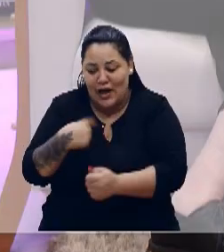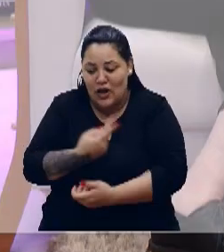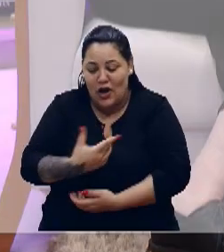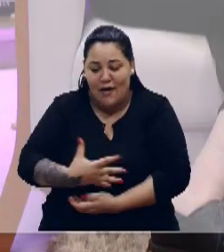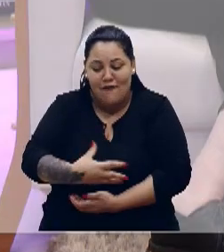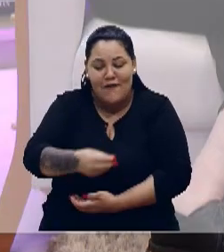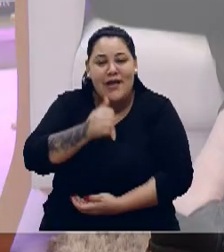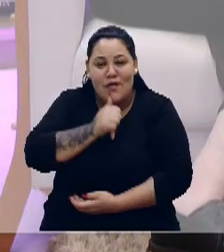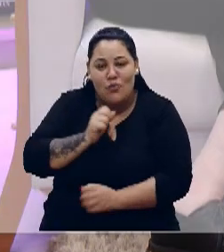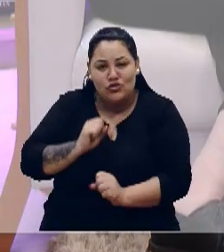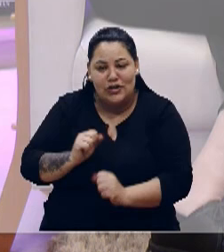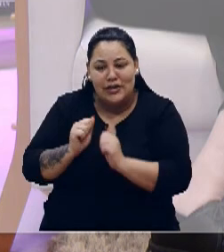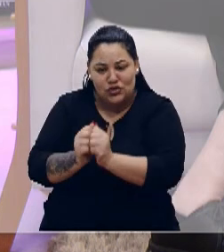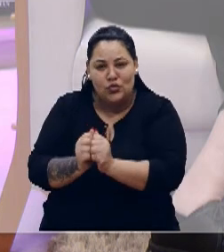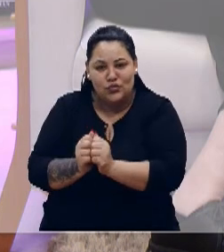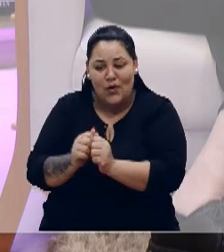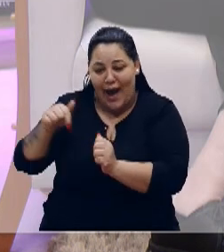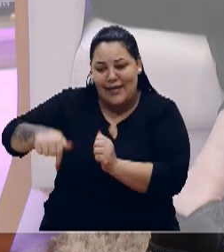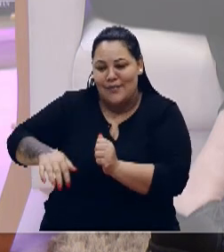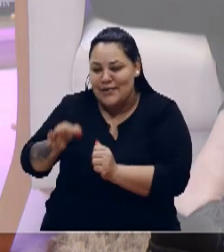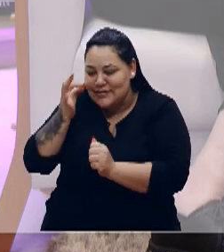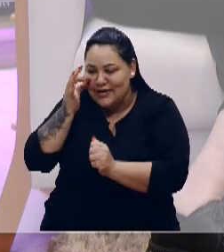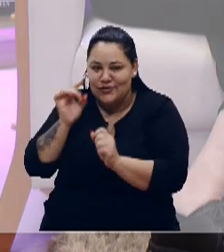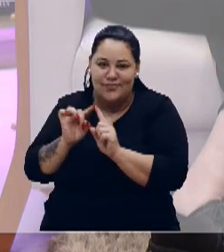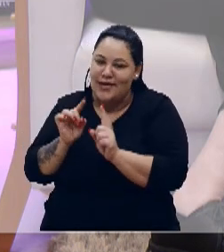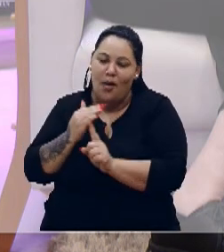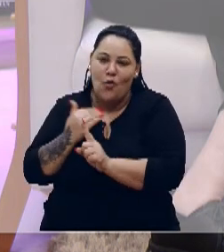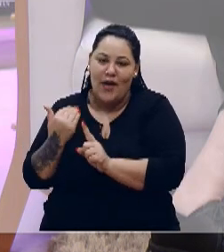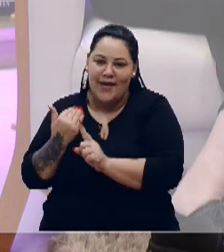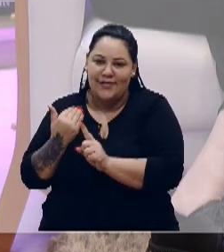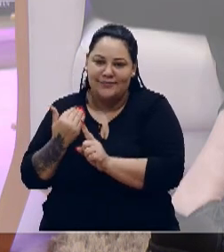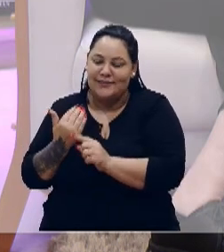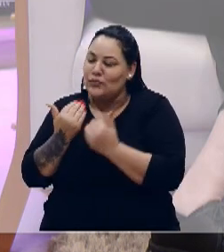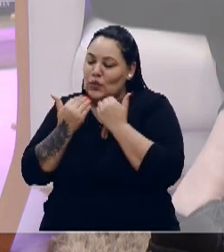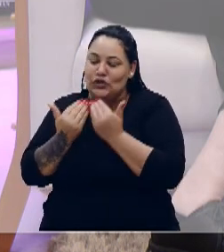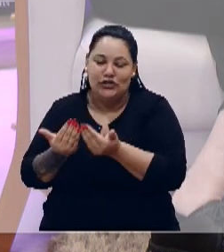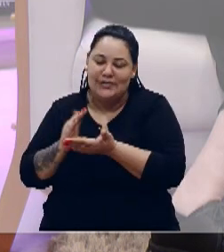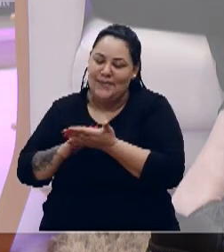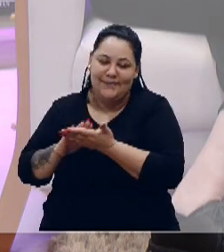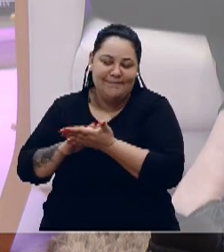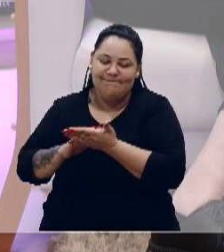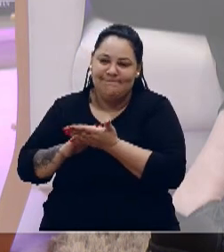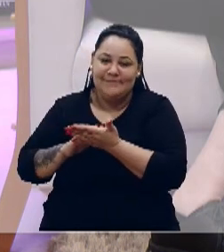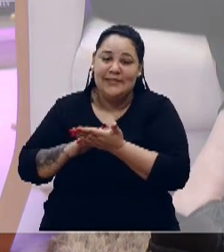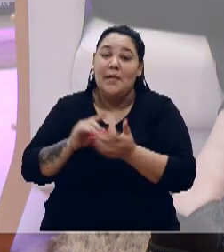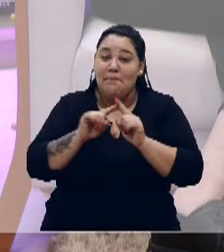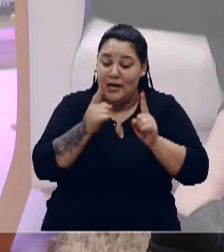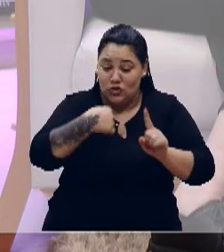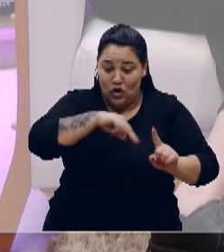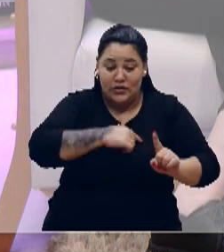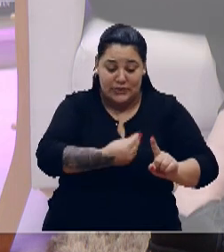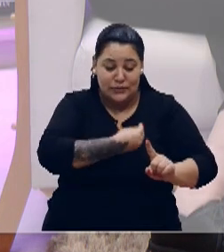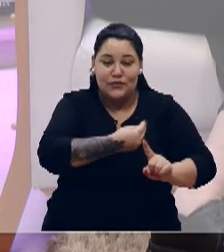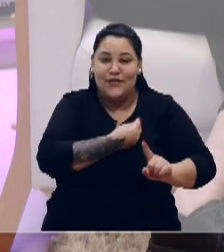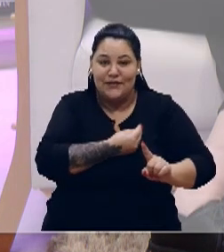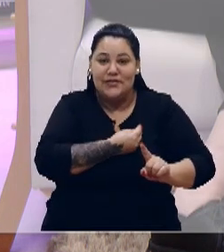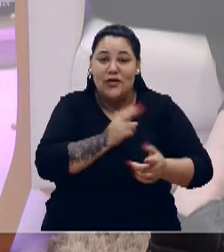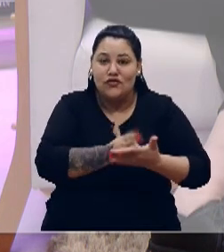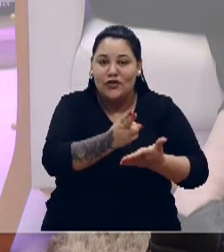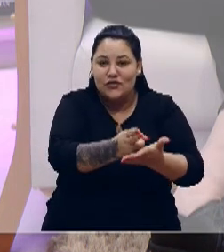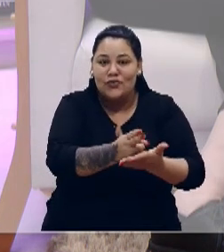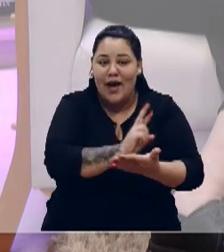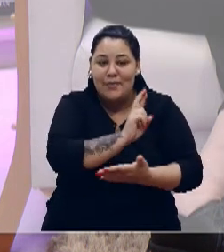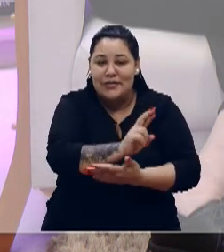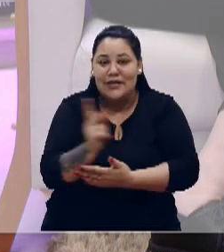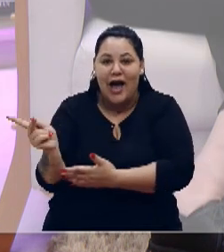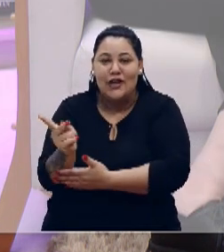vai estar aqui por elas e a gente vai fazer acontecer por elas, porque a gente pode tá aqui, elas não conseguiram vir, né? Do jeito que elas